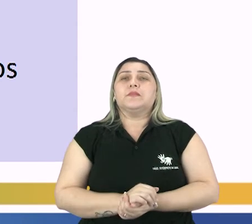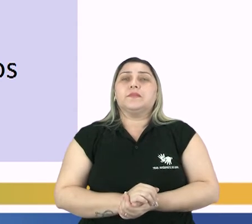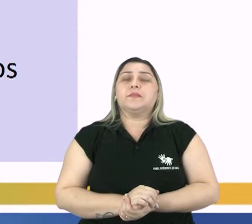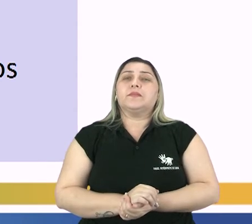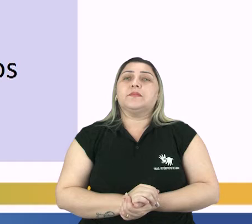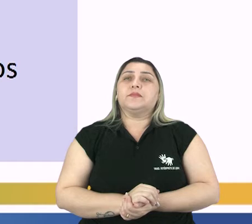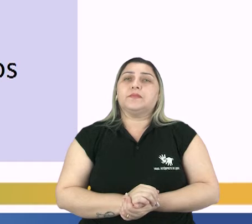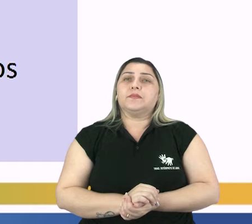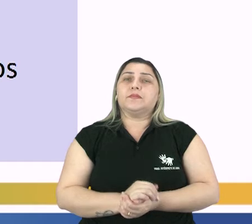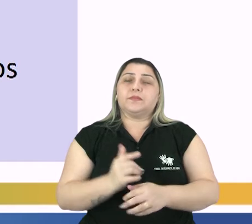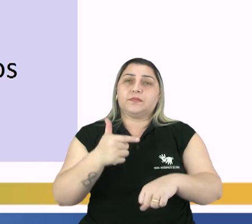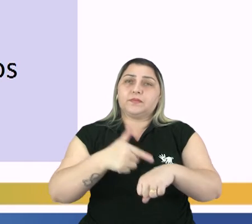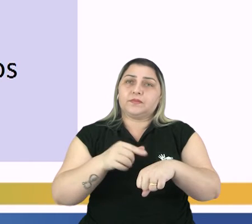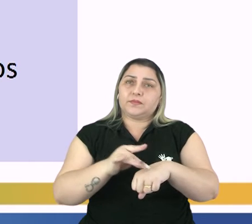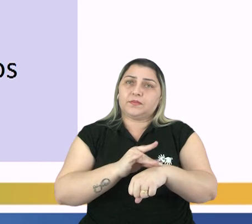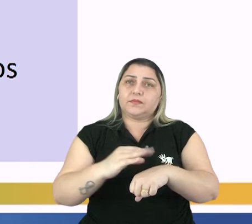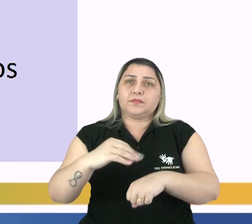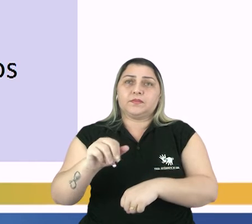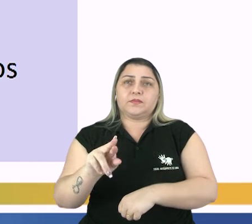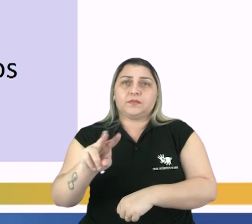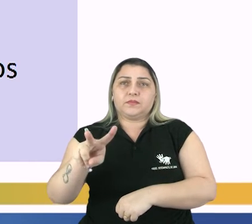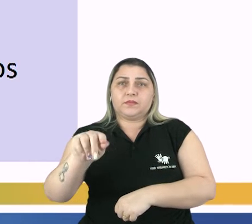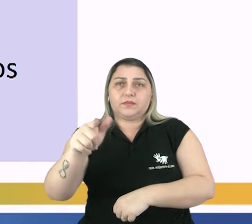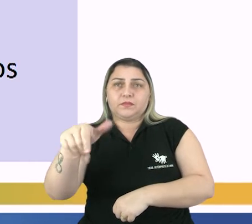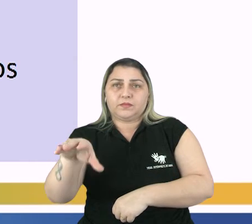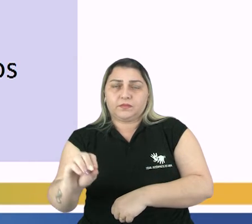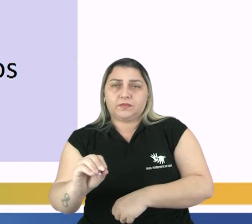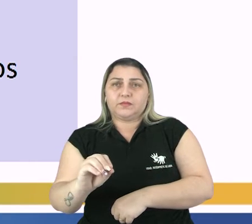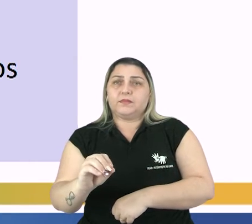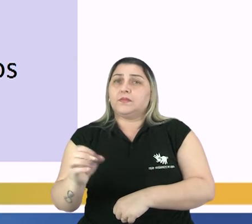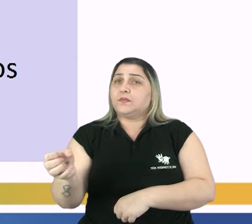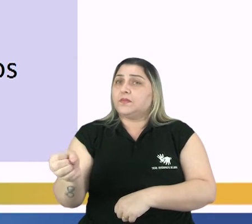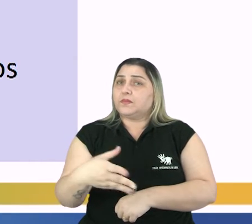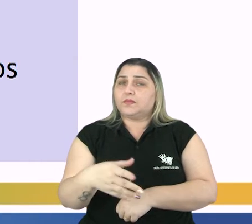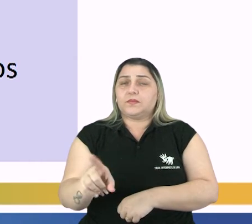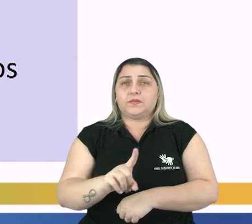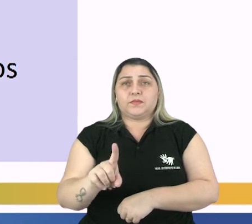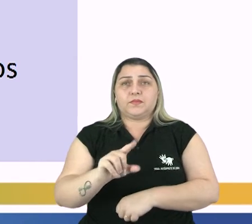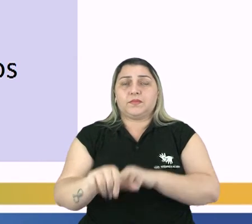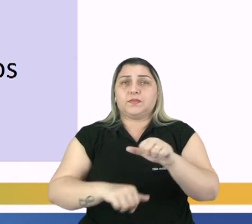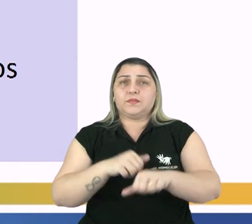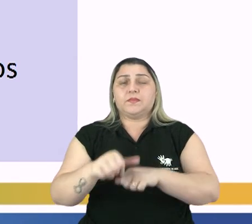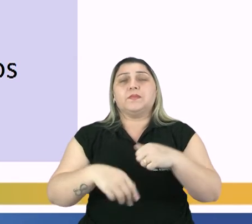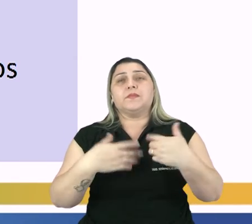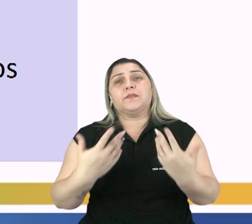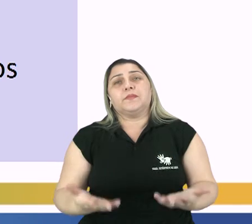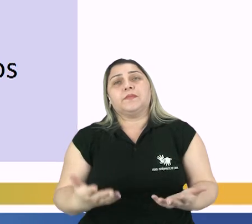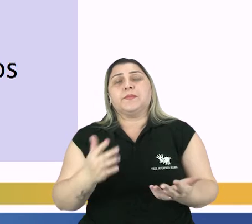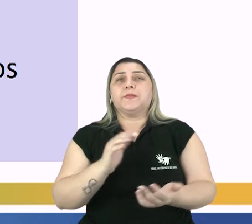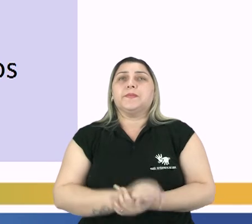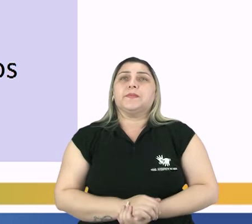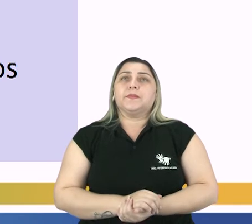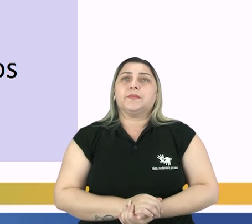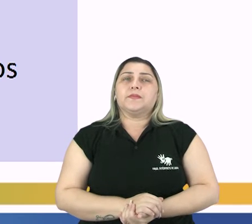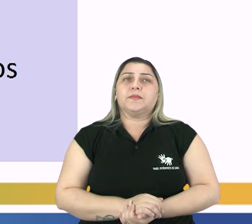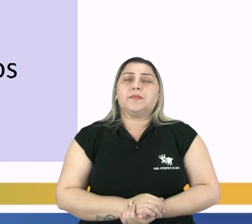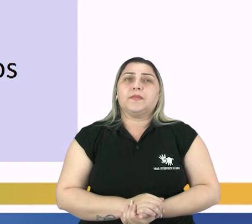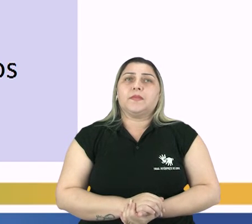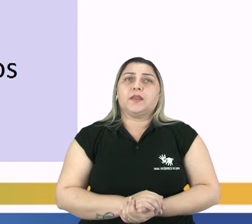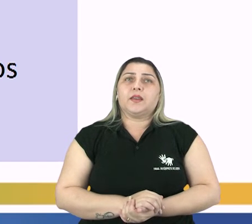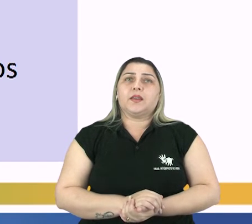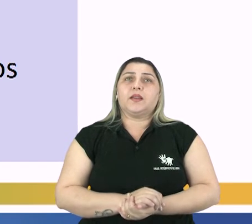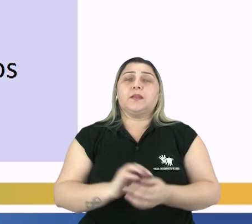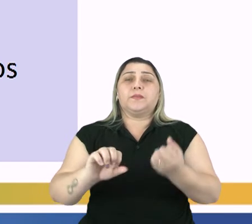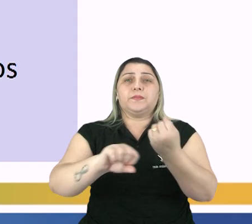demanda do petróleo, carvão mineral e gás natural, que não são renováveis. As alternativas são renováveis. Então, essas são